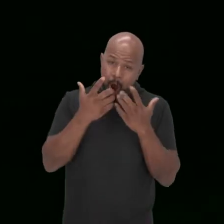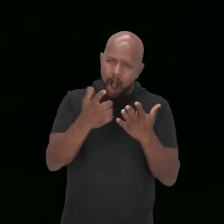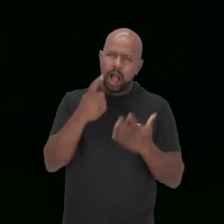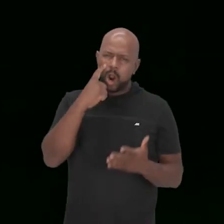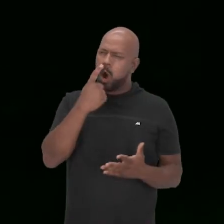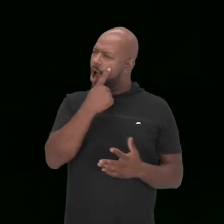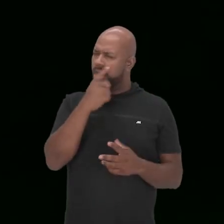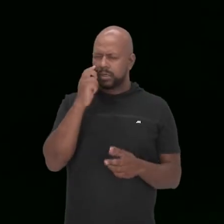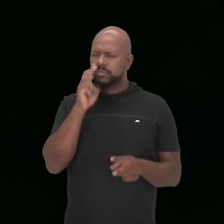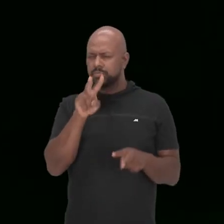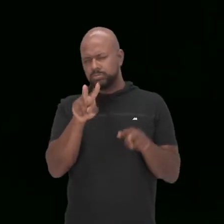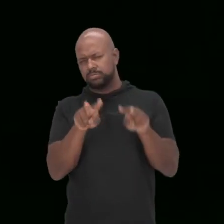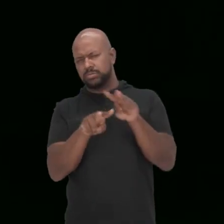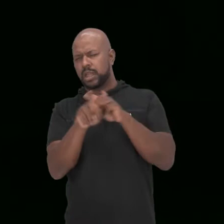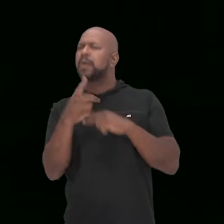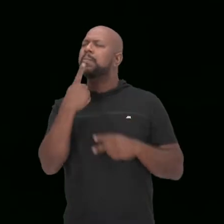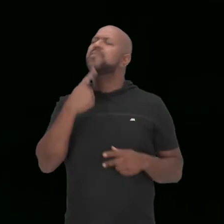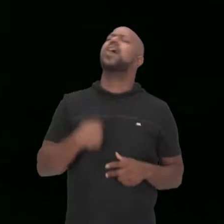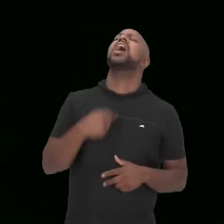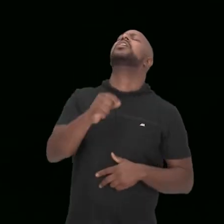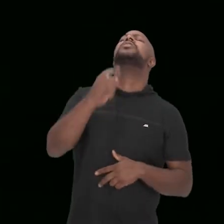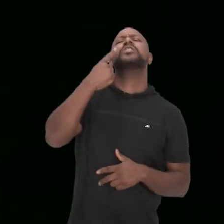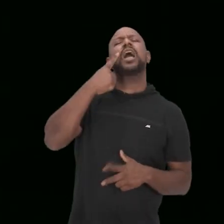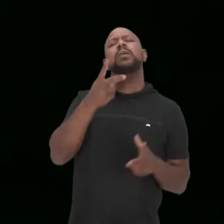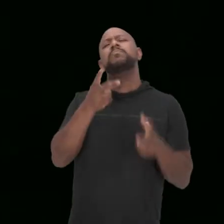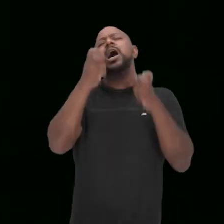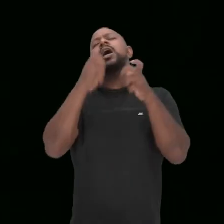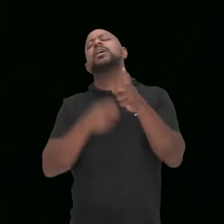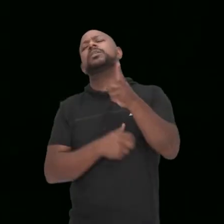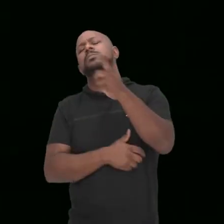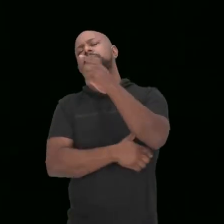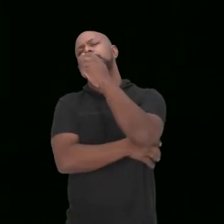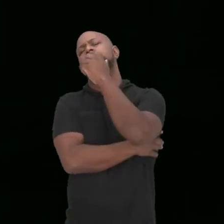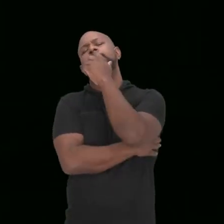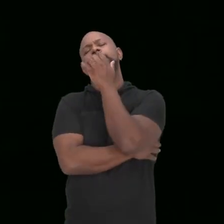Olha bem no fundo dos olhos dele e me diga o que você está vendo.